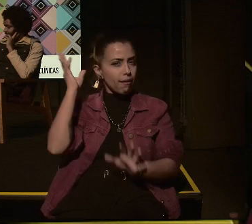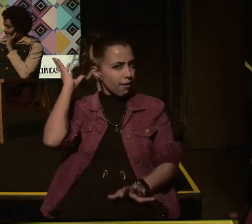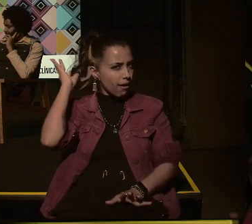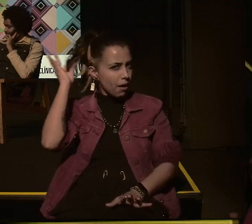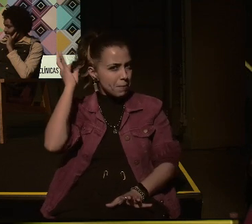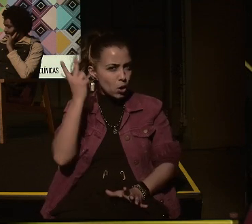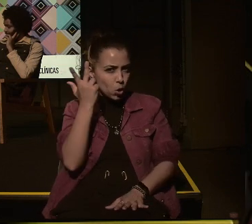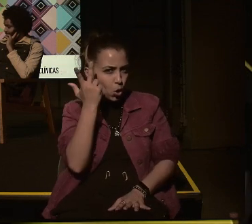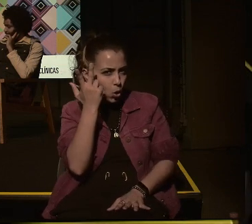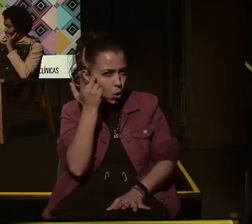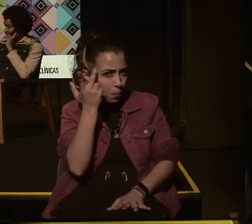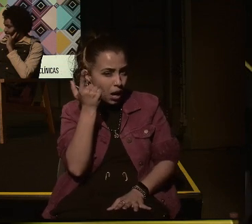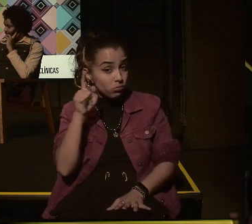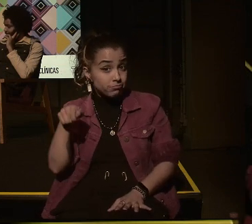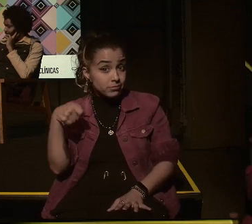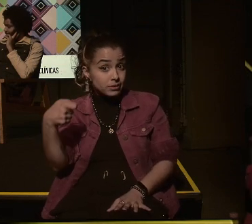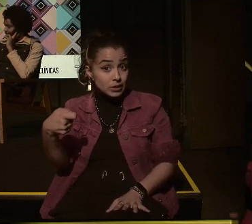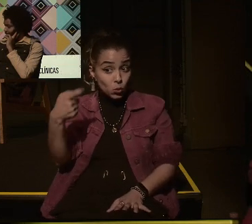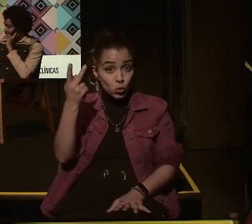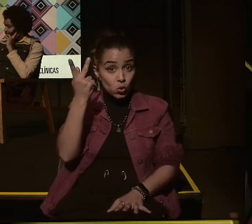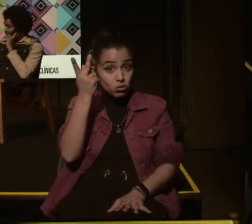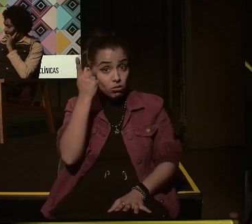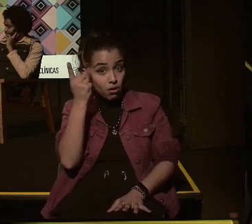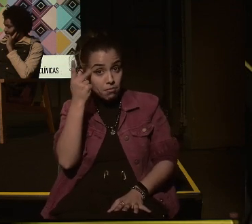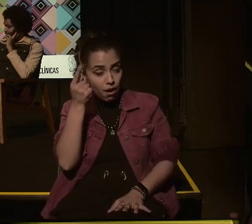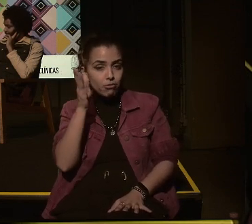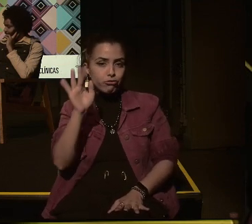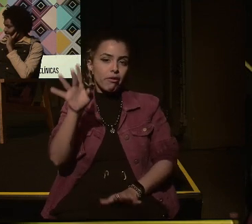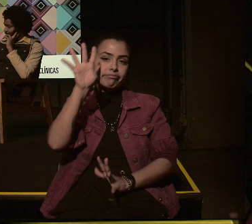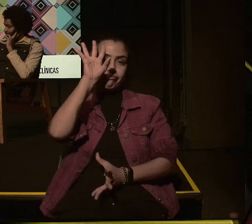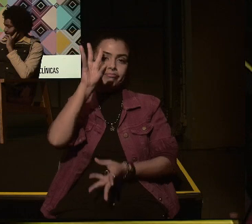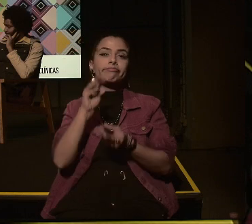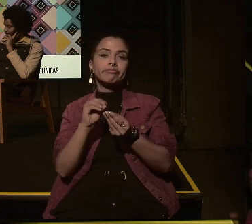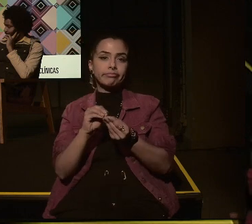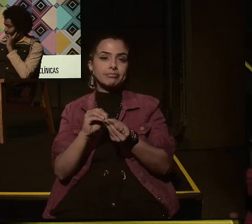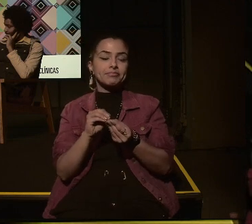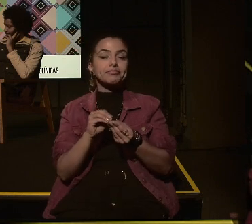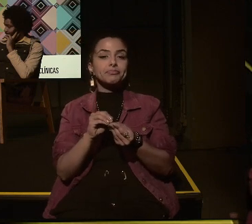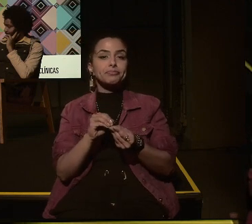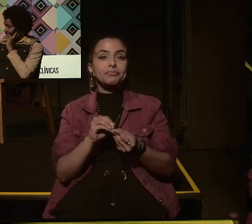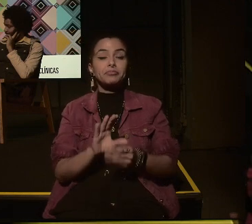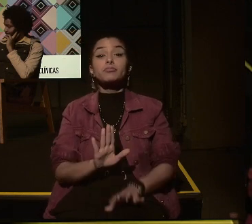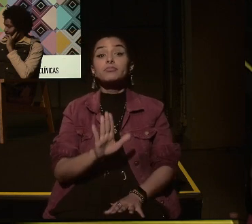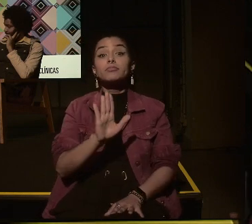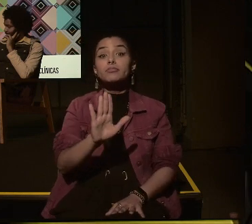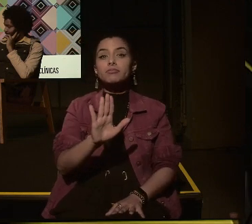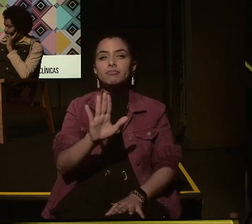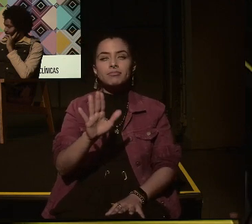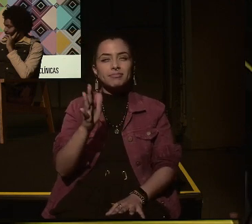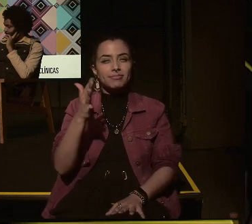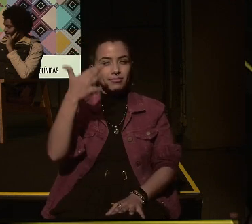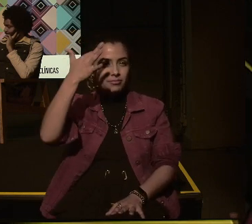tá dito, né? Vocês já sacaram. Mas veja, essa vinculação,